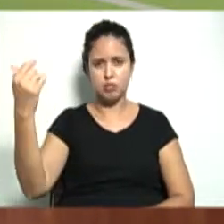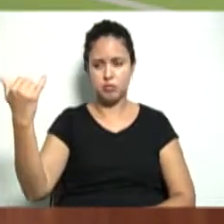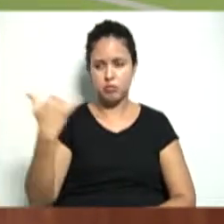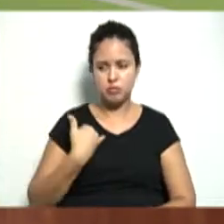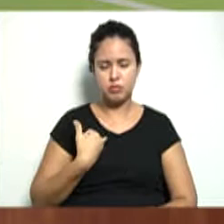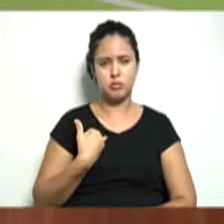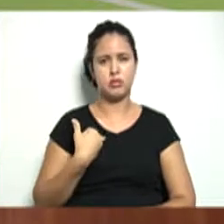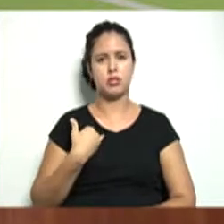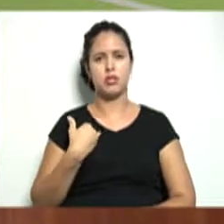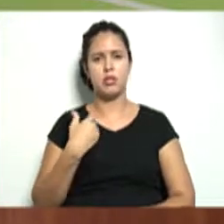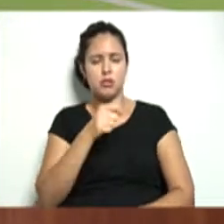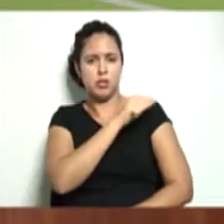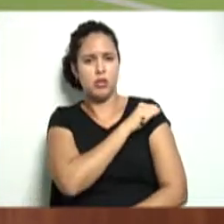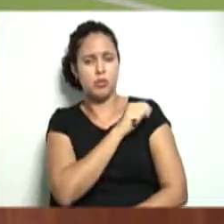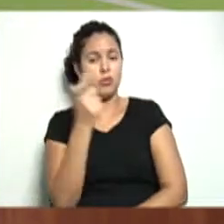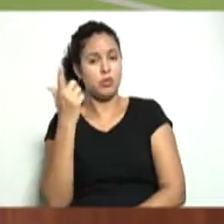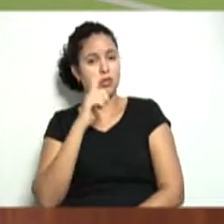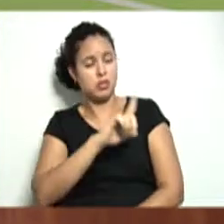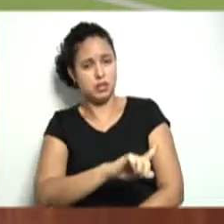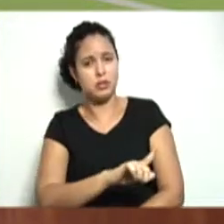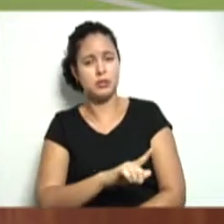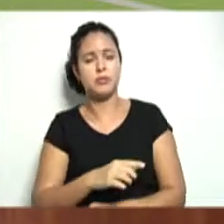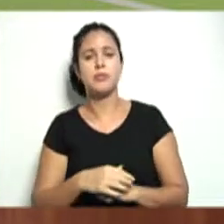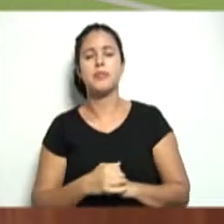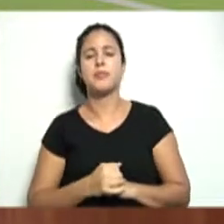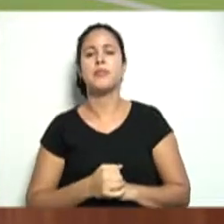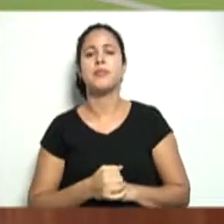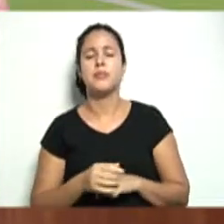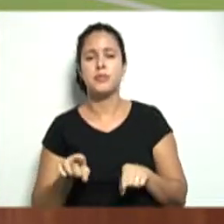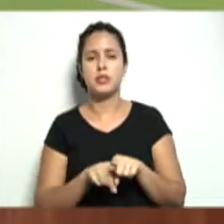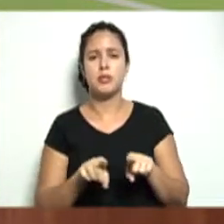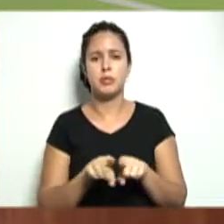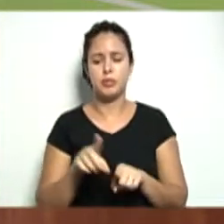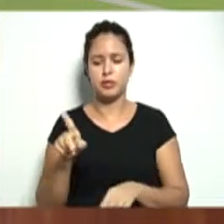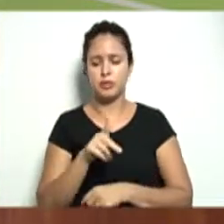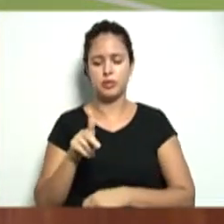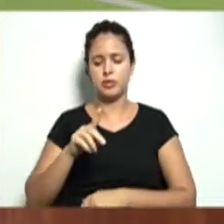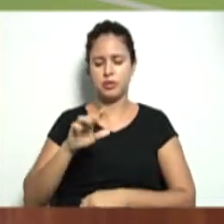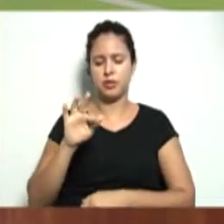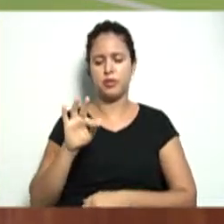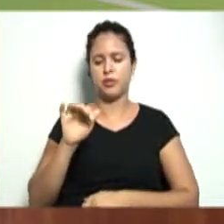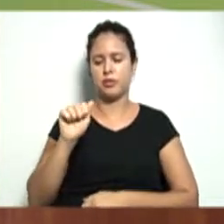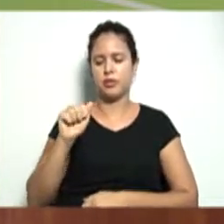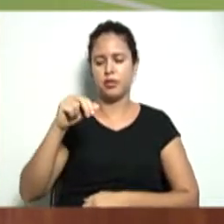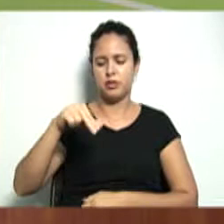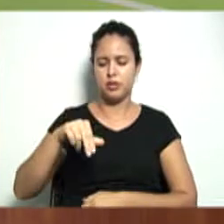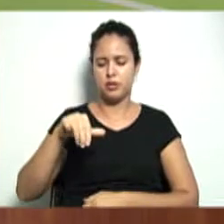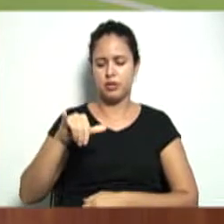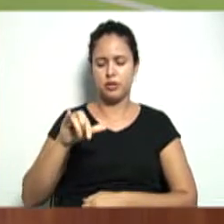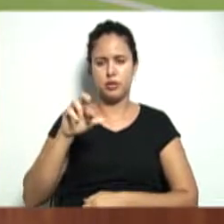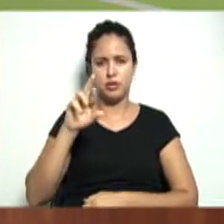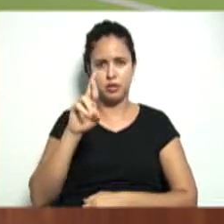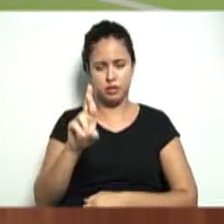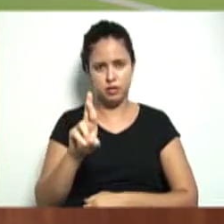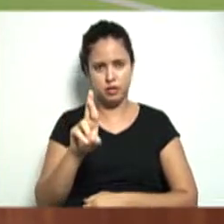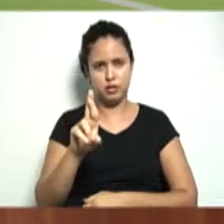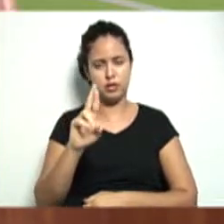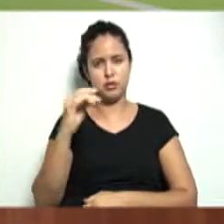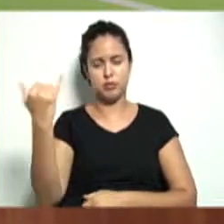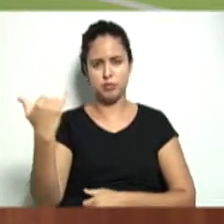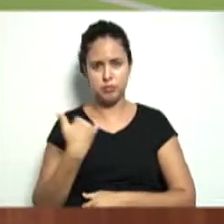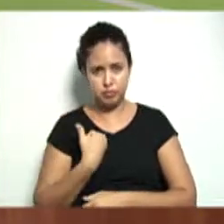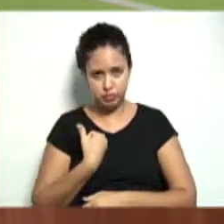marcaram corretamente. E ainda, a professora Fani, ela informou que a professora Fani é lá